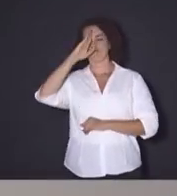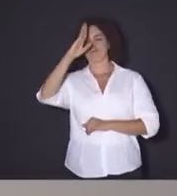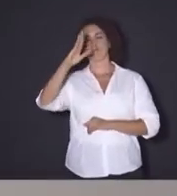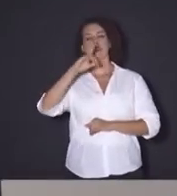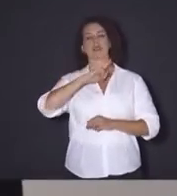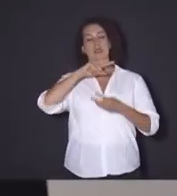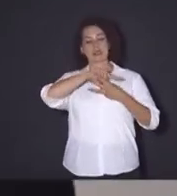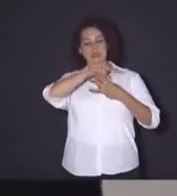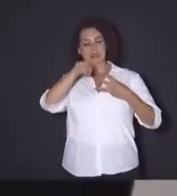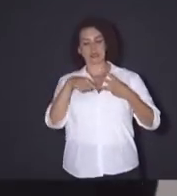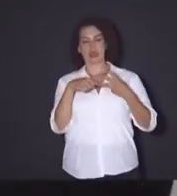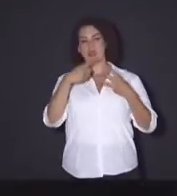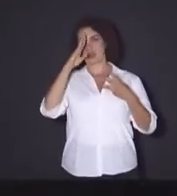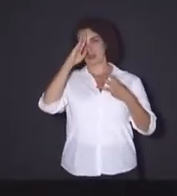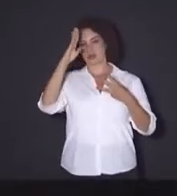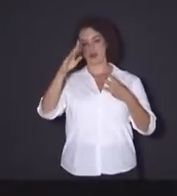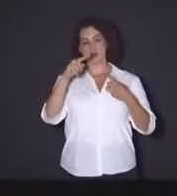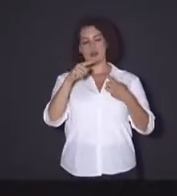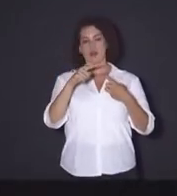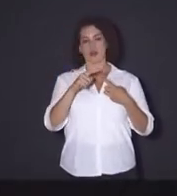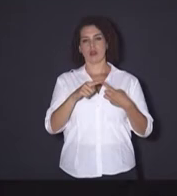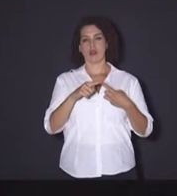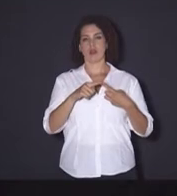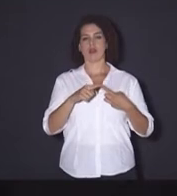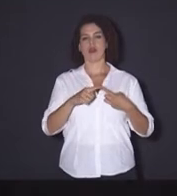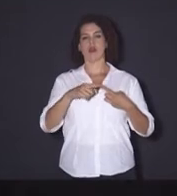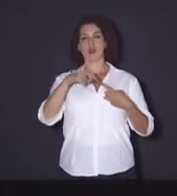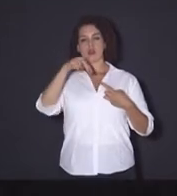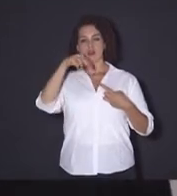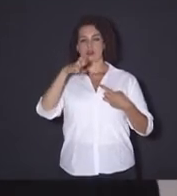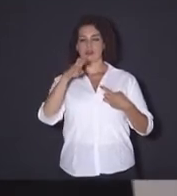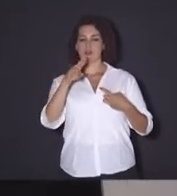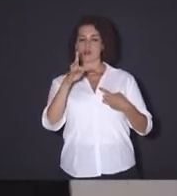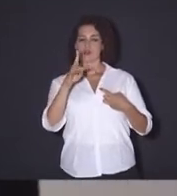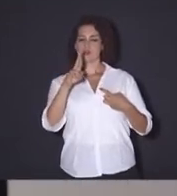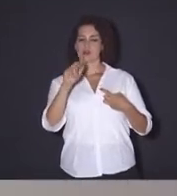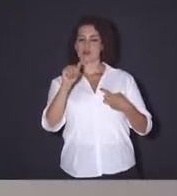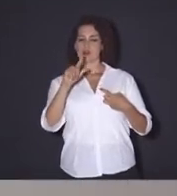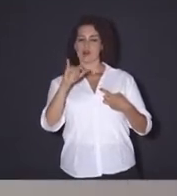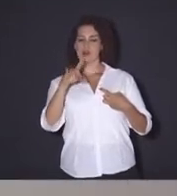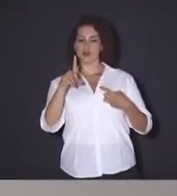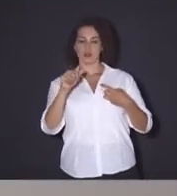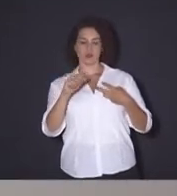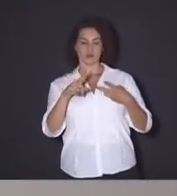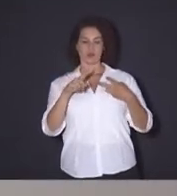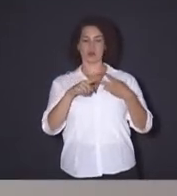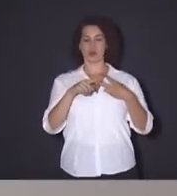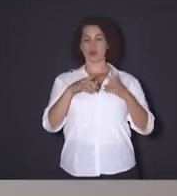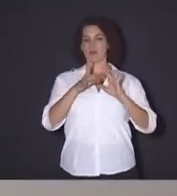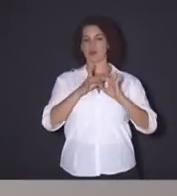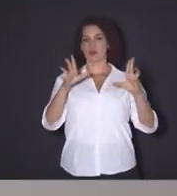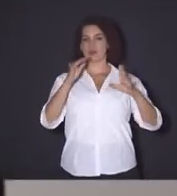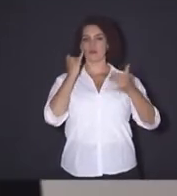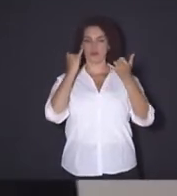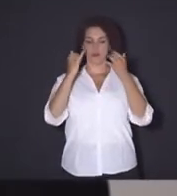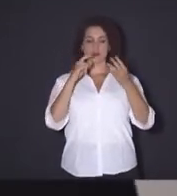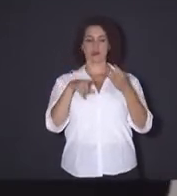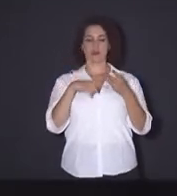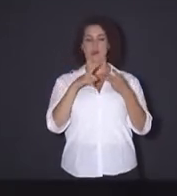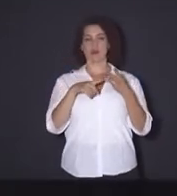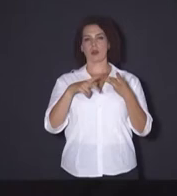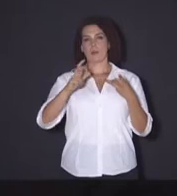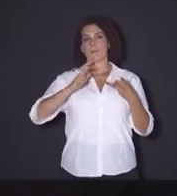três grandes eixos. O princípio da neutralidade da rede, o princípio da liberdade da informação e o princípio da privacidade